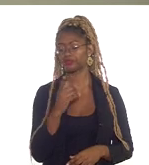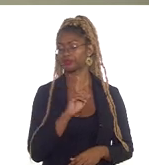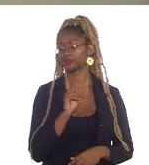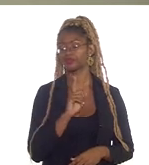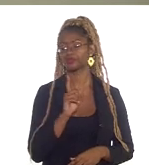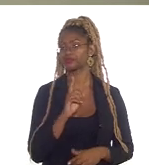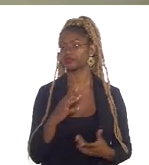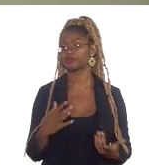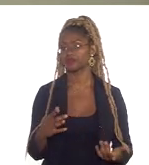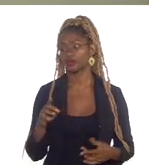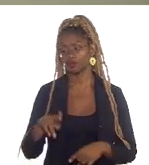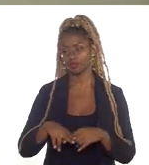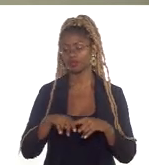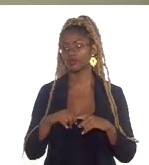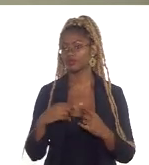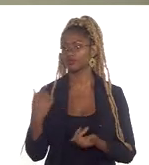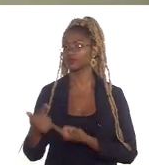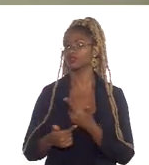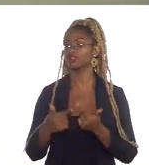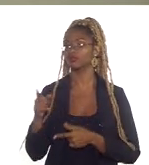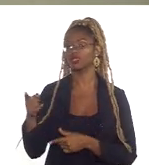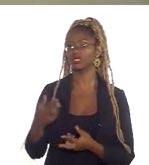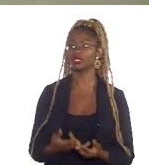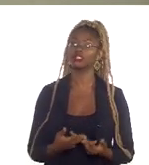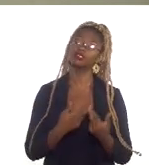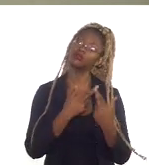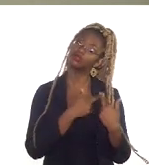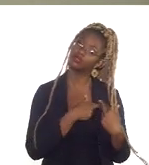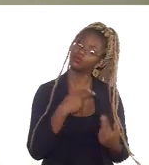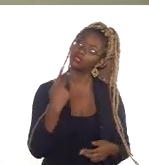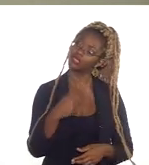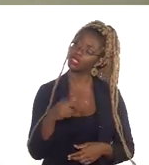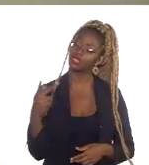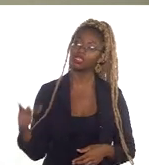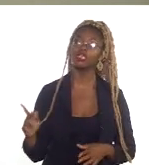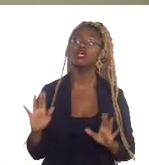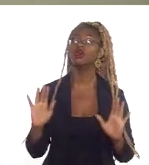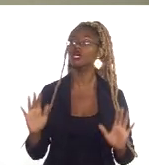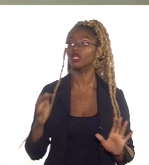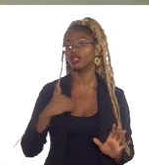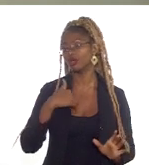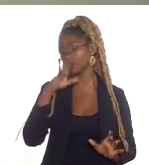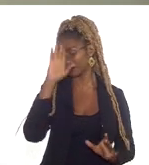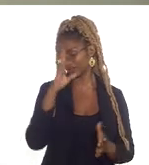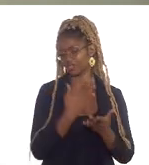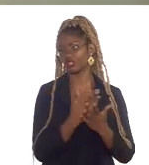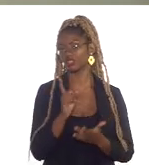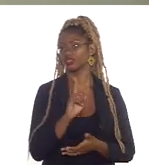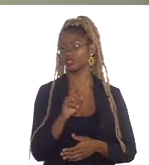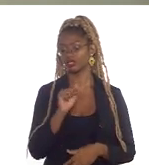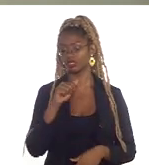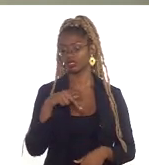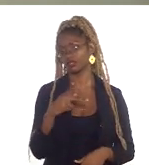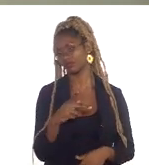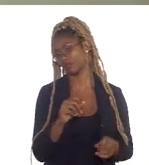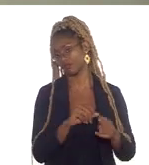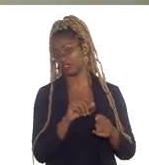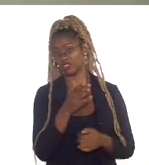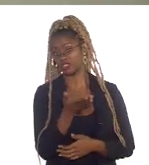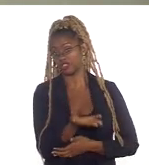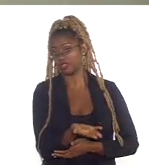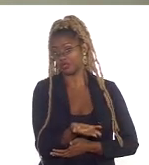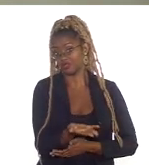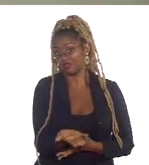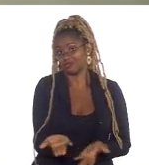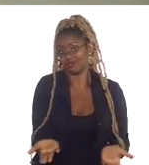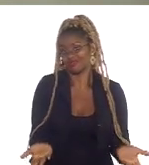exercício daquilo que é a responsabilidade dela. E eu não vou acreditar que a ANP vá fazer isso, né?